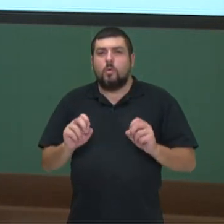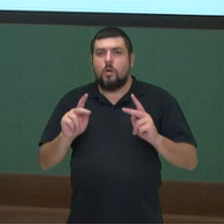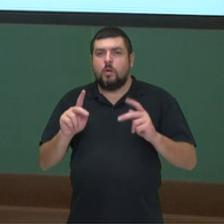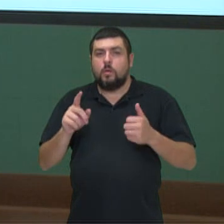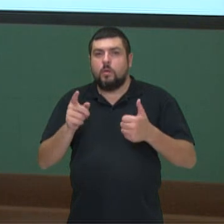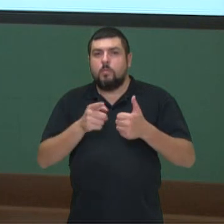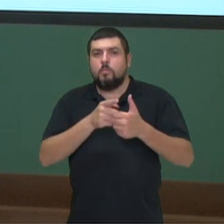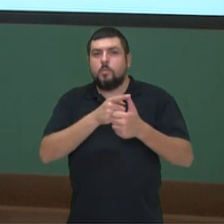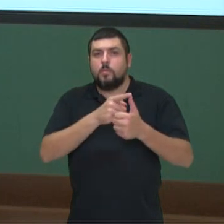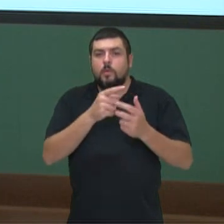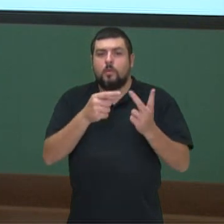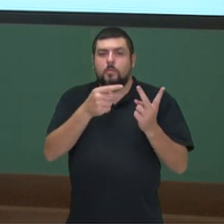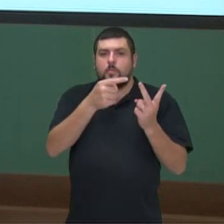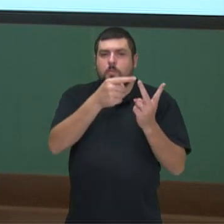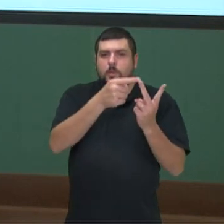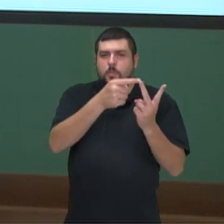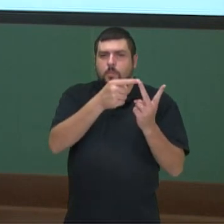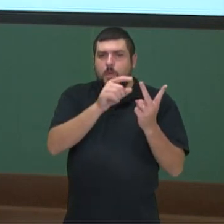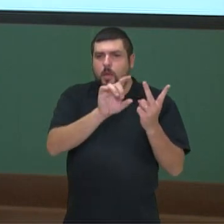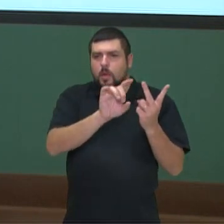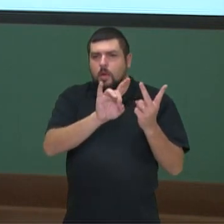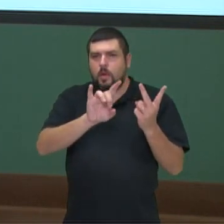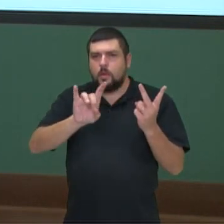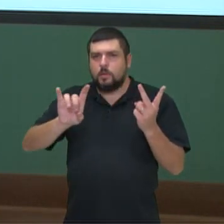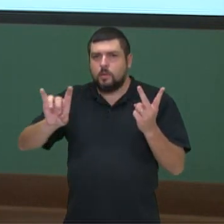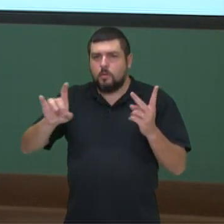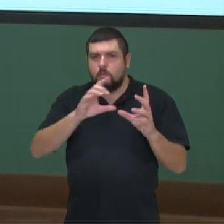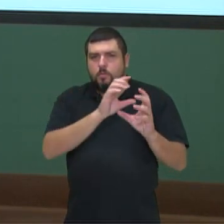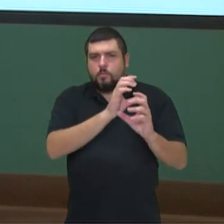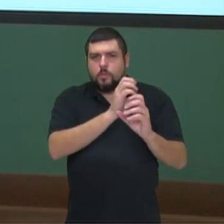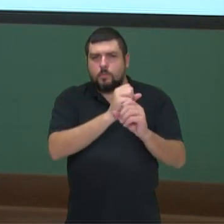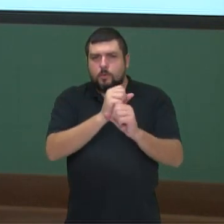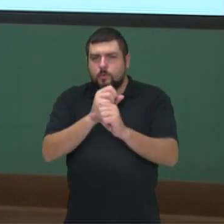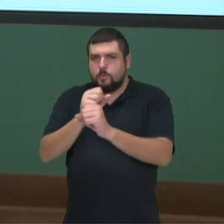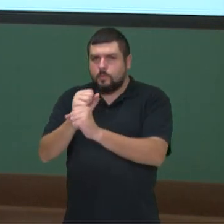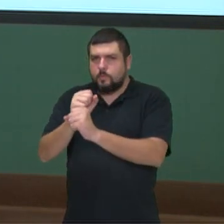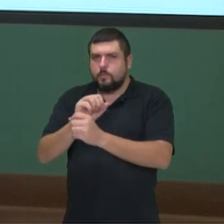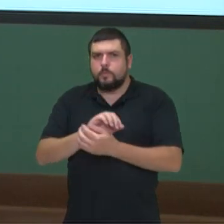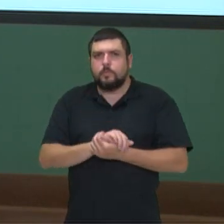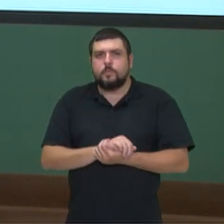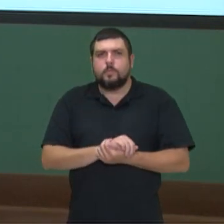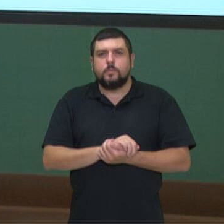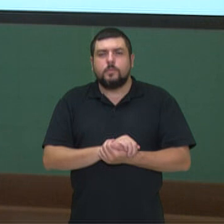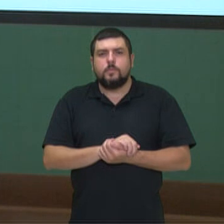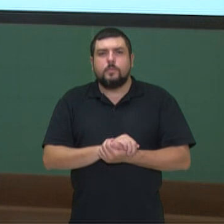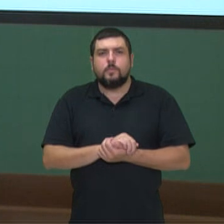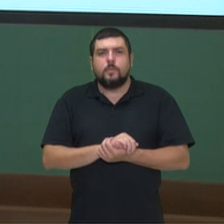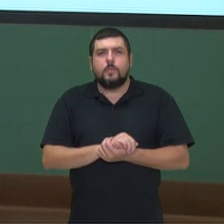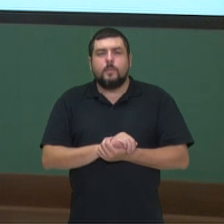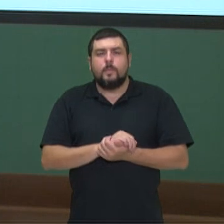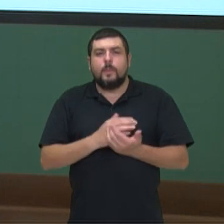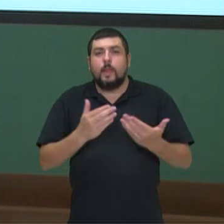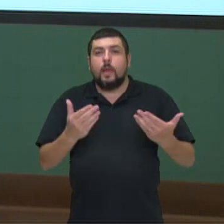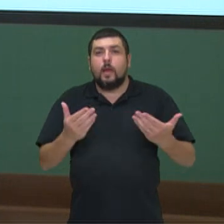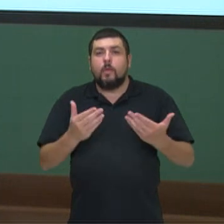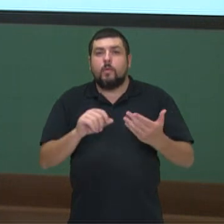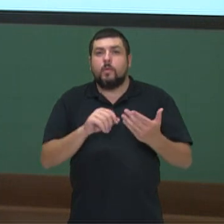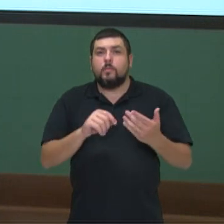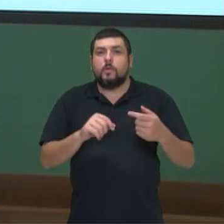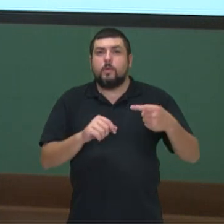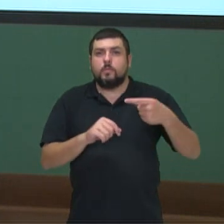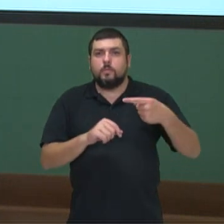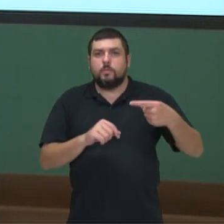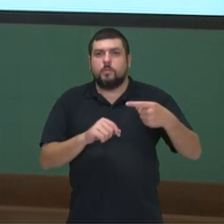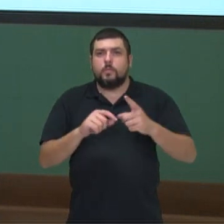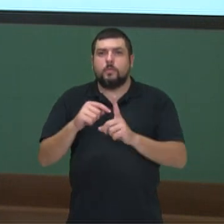as raízes, ok? Resolvemos primeiro as raízes e agora nós vamos resolver a subtração e a adição